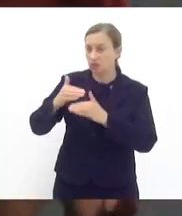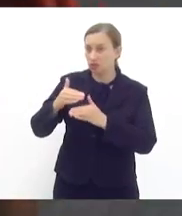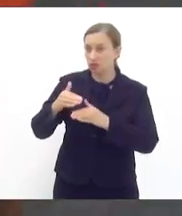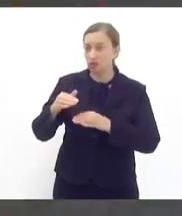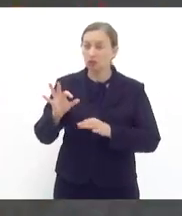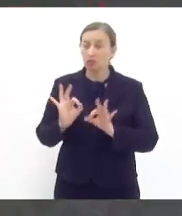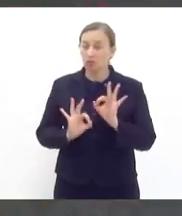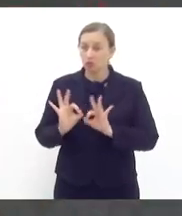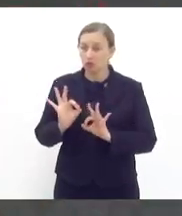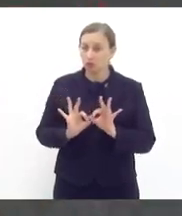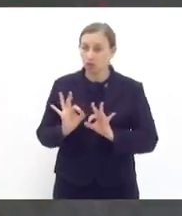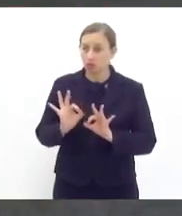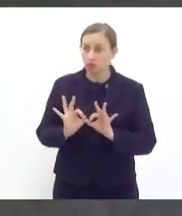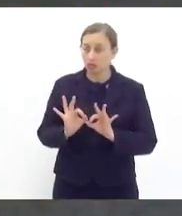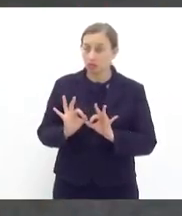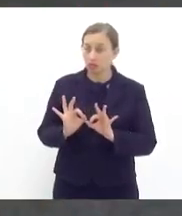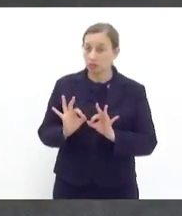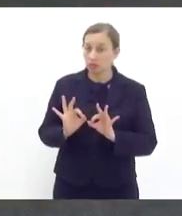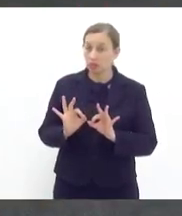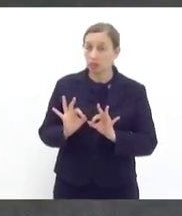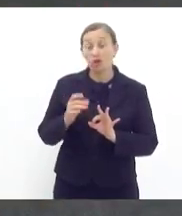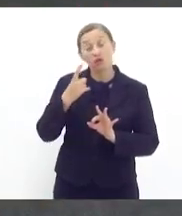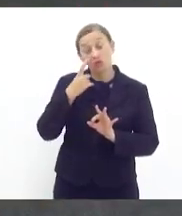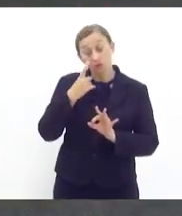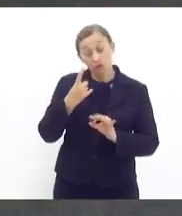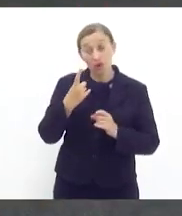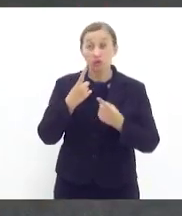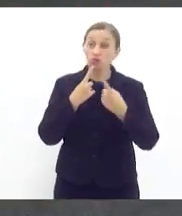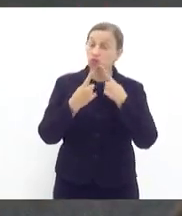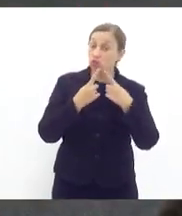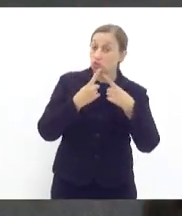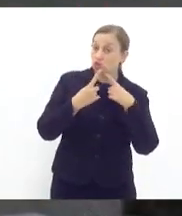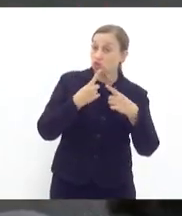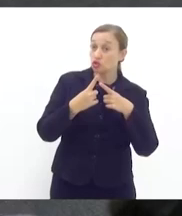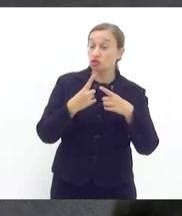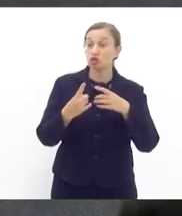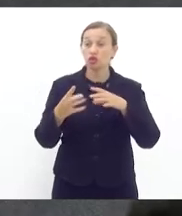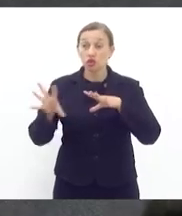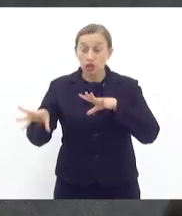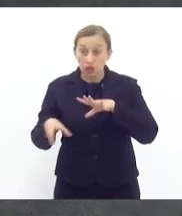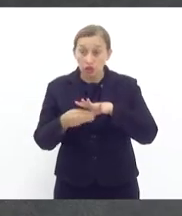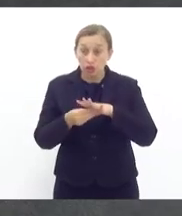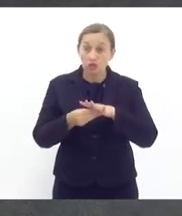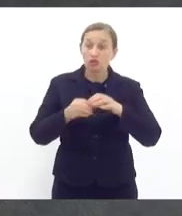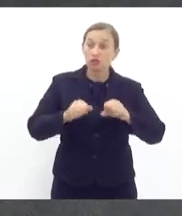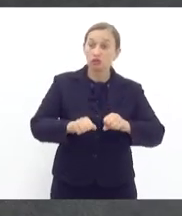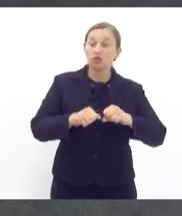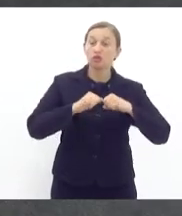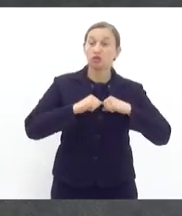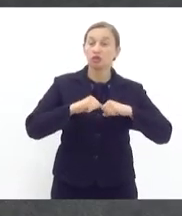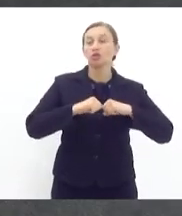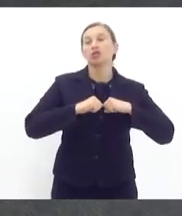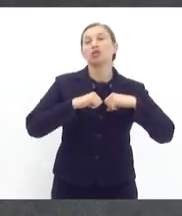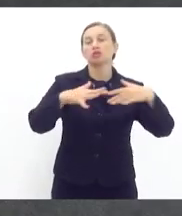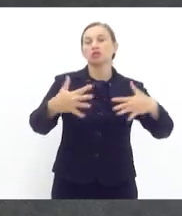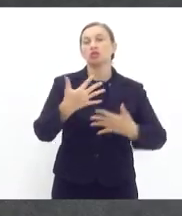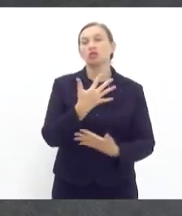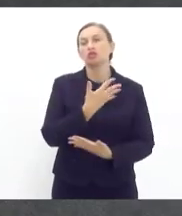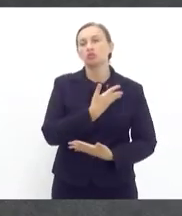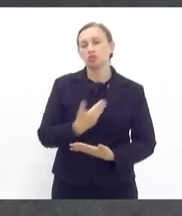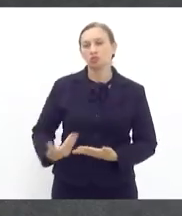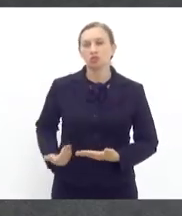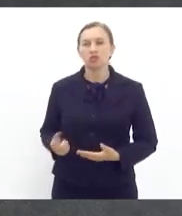e aí vamos discutir vamos emendar fazer audiências públicas e de sete